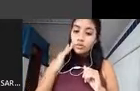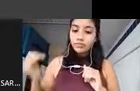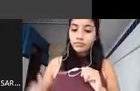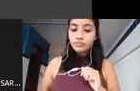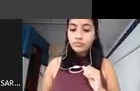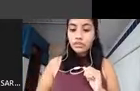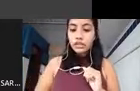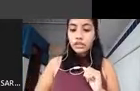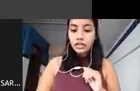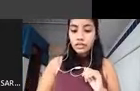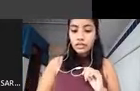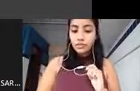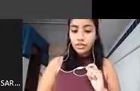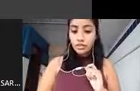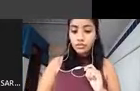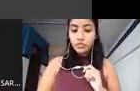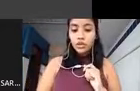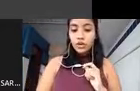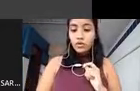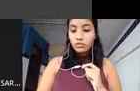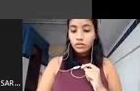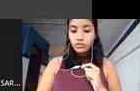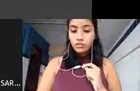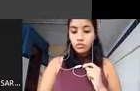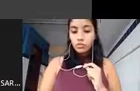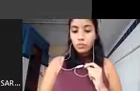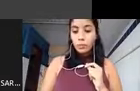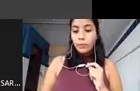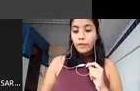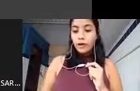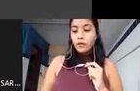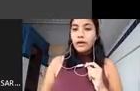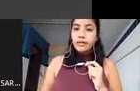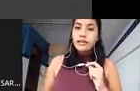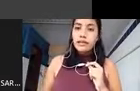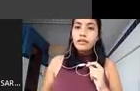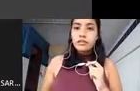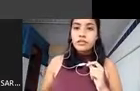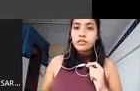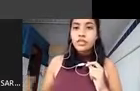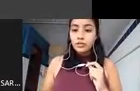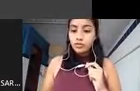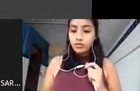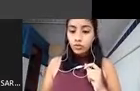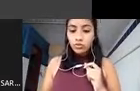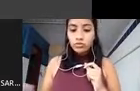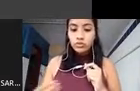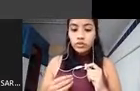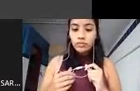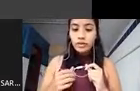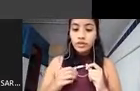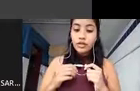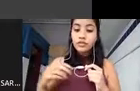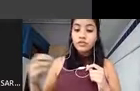projeto da Coab. Esse projeto conta com uma ETE, uma estação de tratamento de